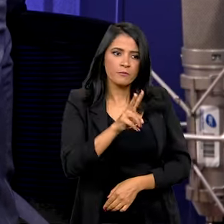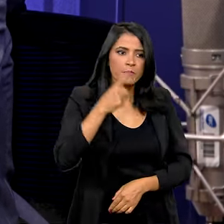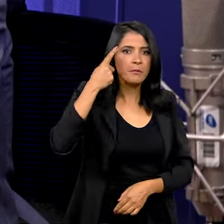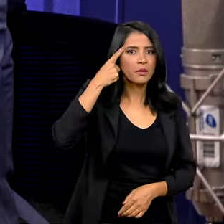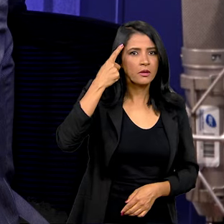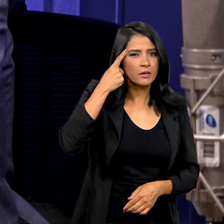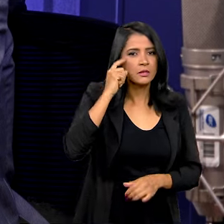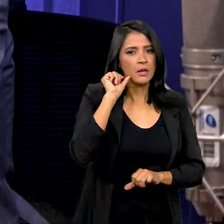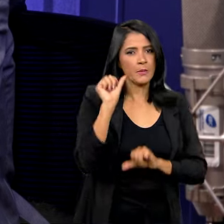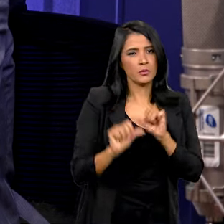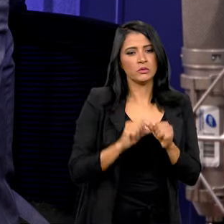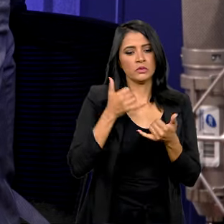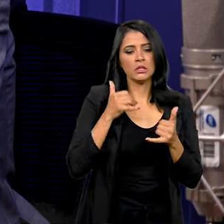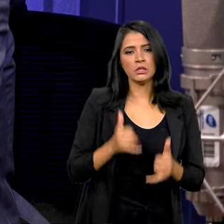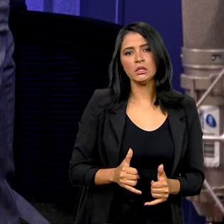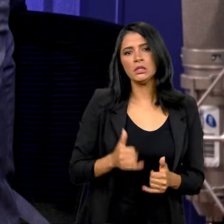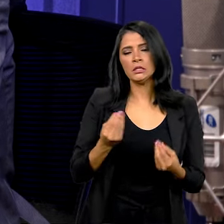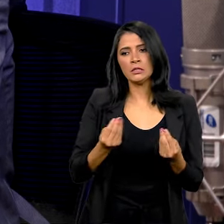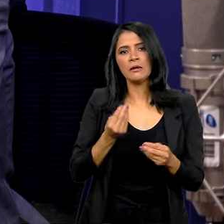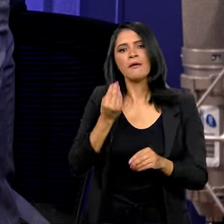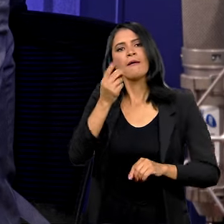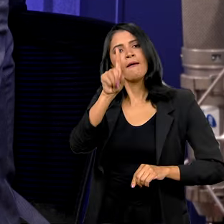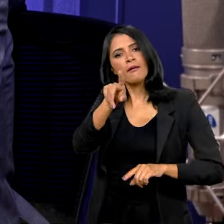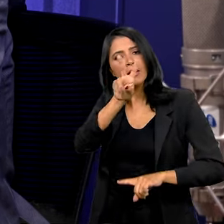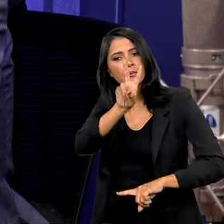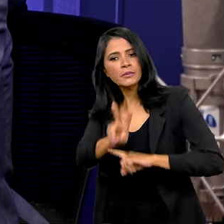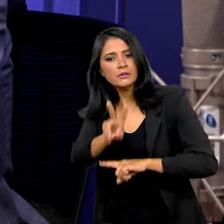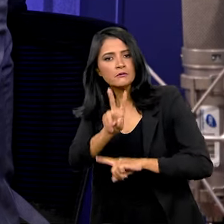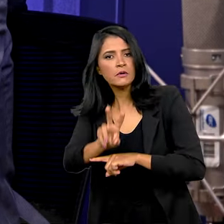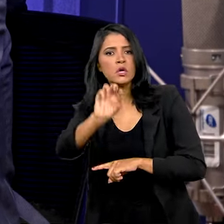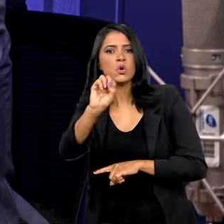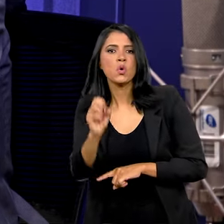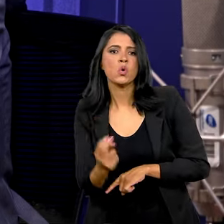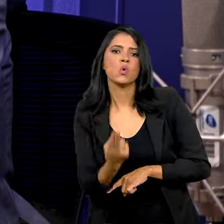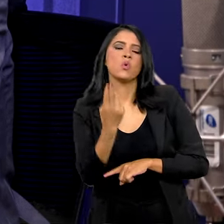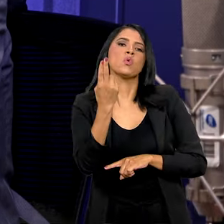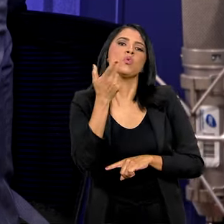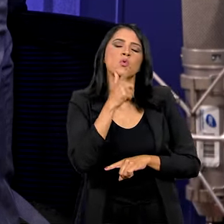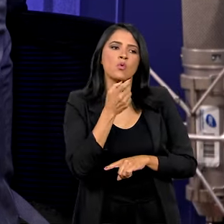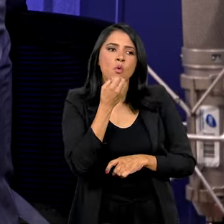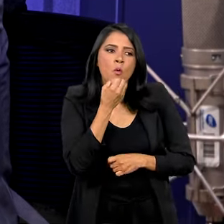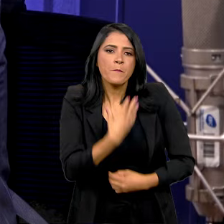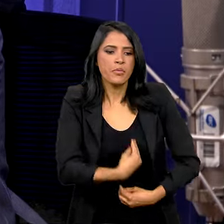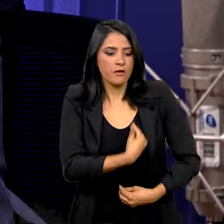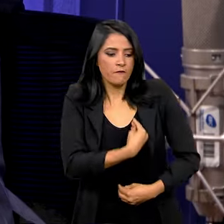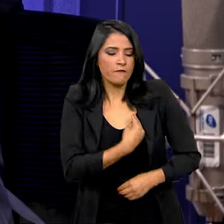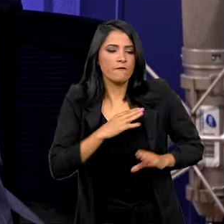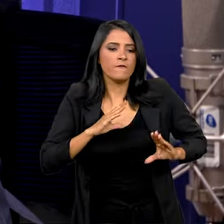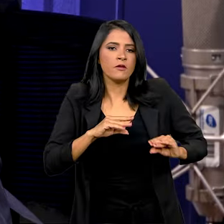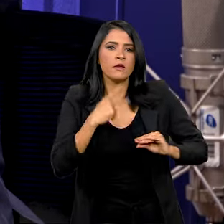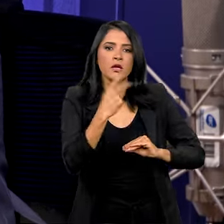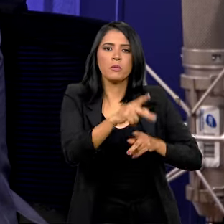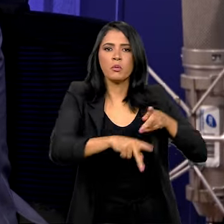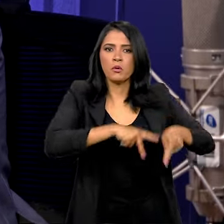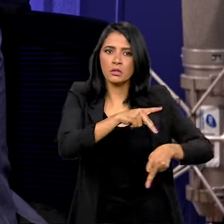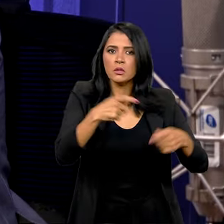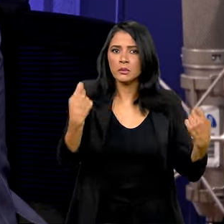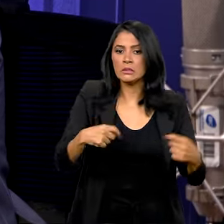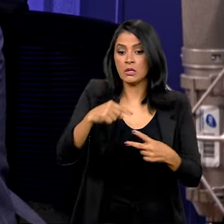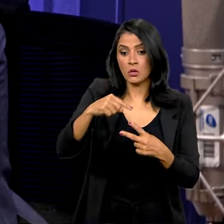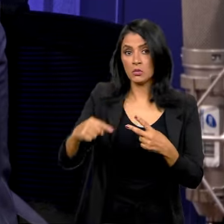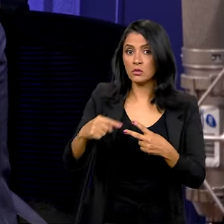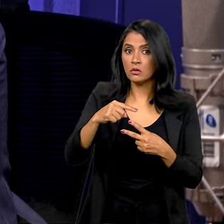deveríamos pensar em transição energética é sobretudo preservar ou aumentar o nível de bem-estar das populações